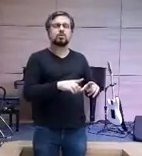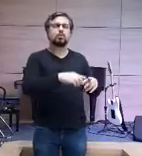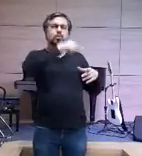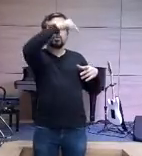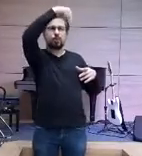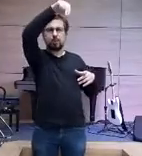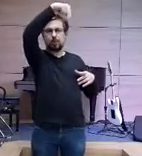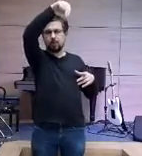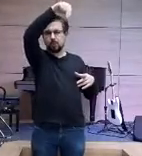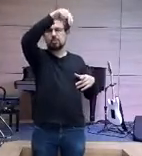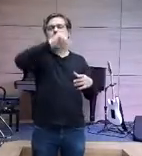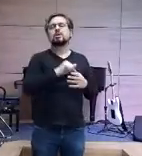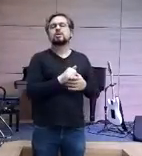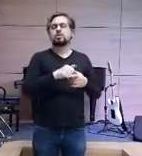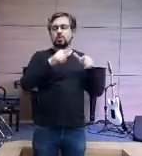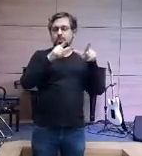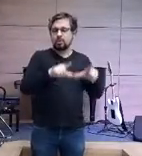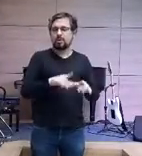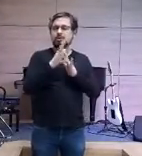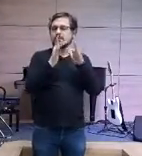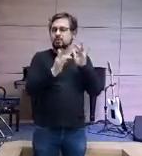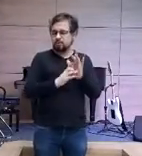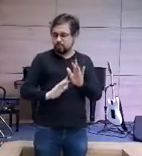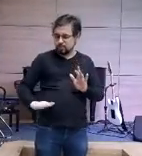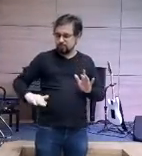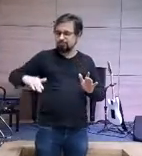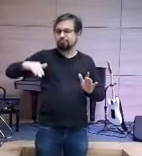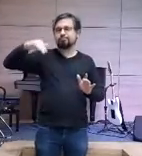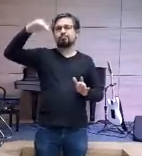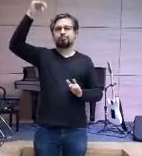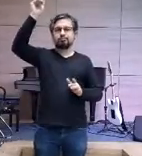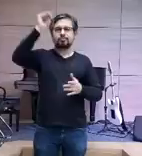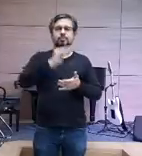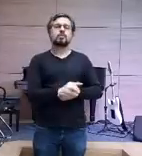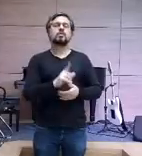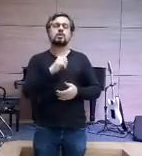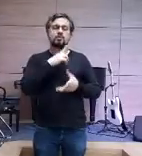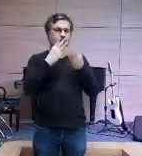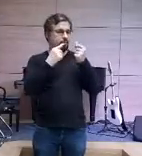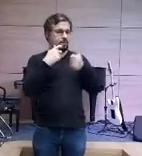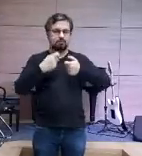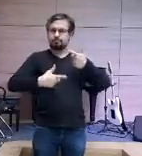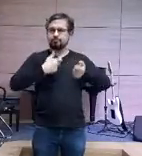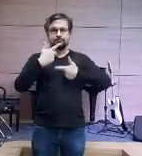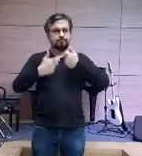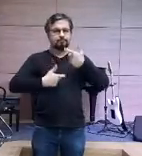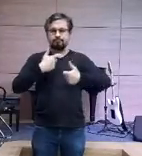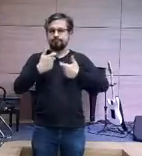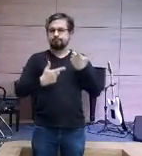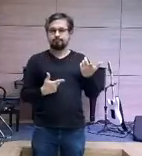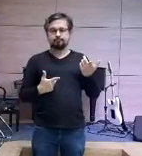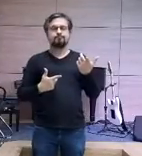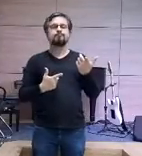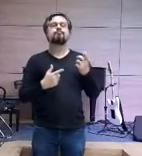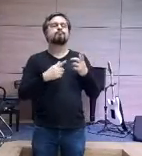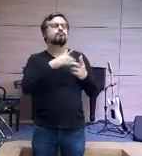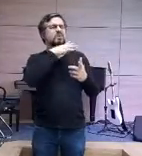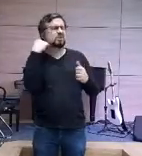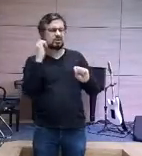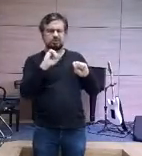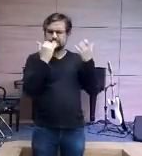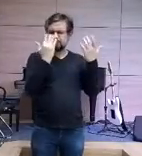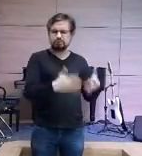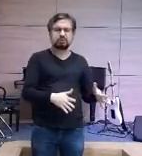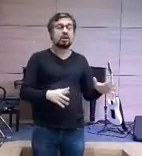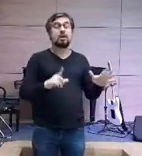e tem uma conexão um território onde foi muitas guerras Onde aconteceu tragédias